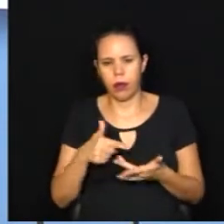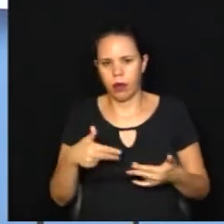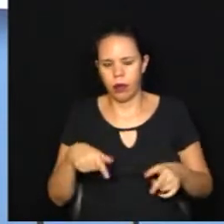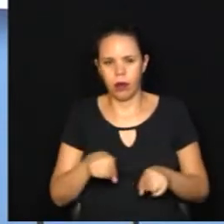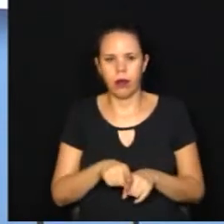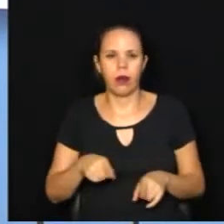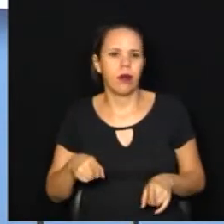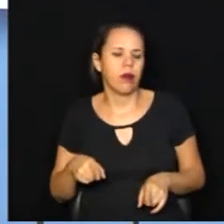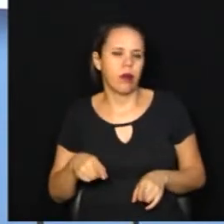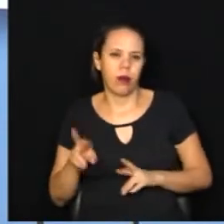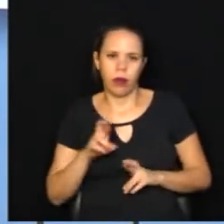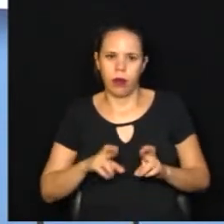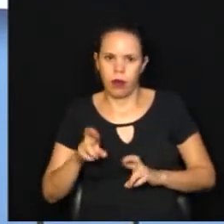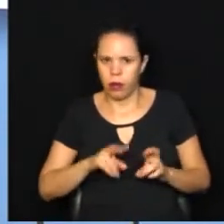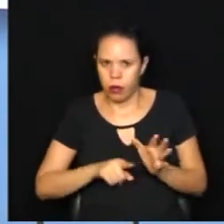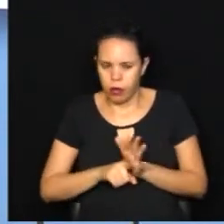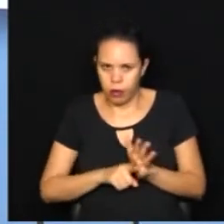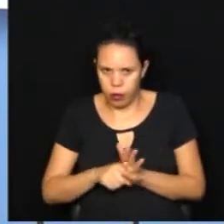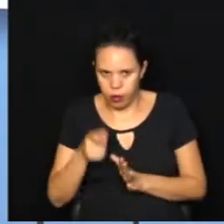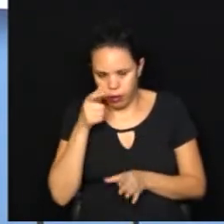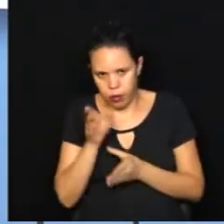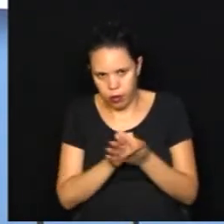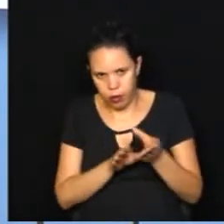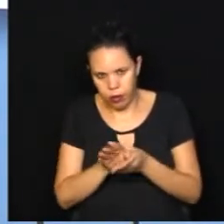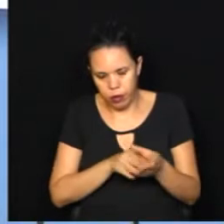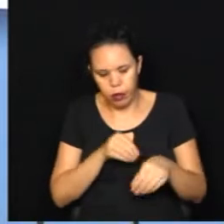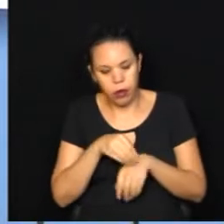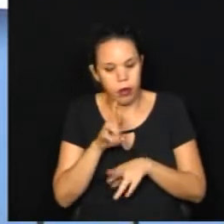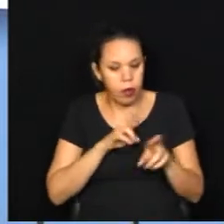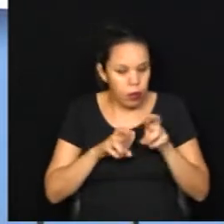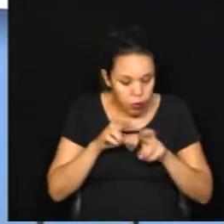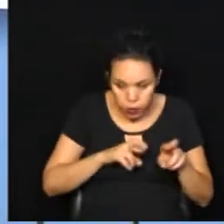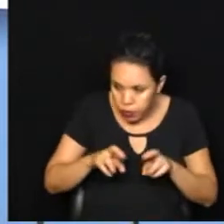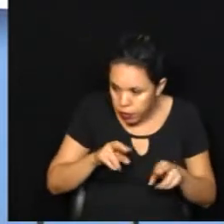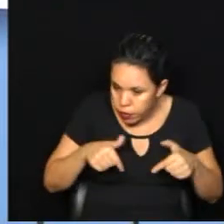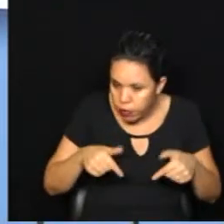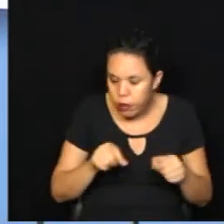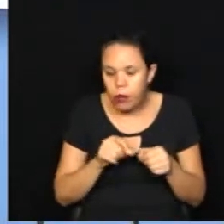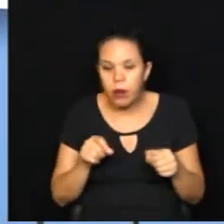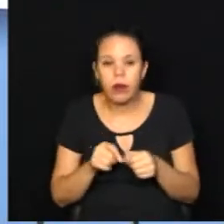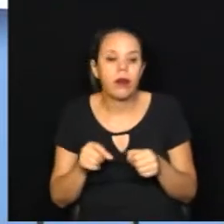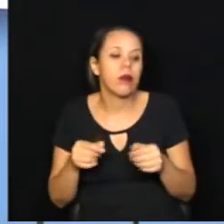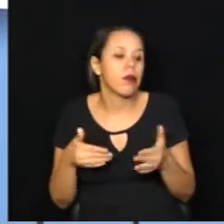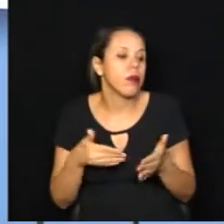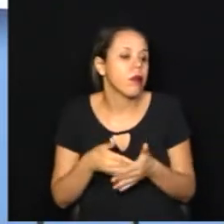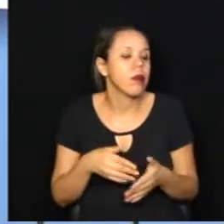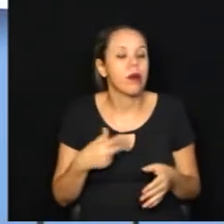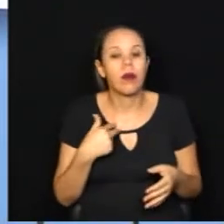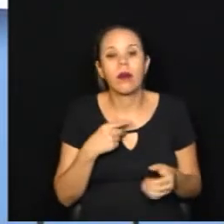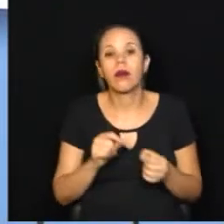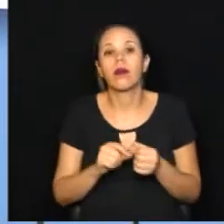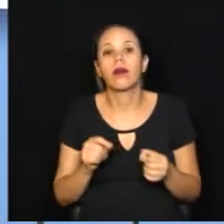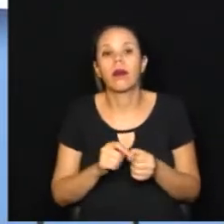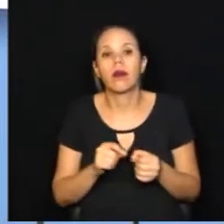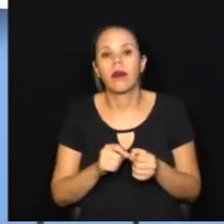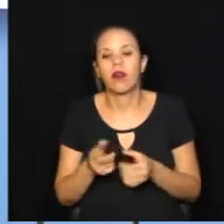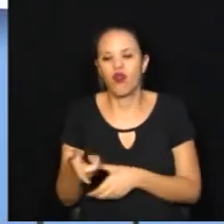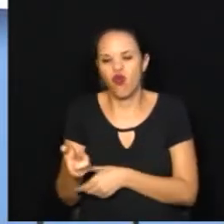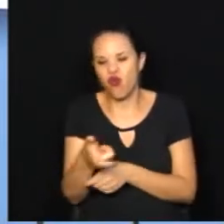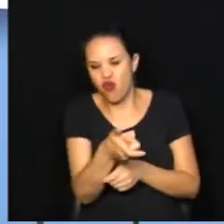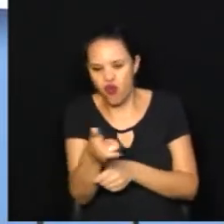que justamente monitora toda a situação da Covid-19 em nosso município e semanalmente emite